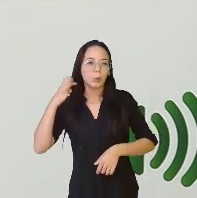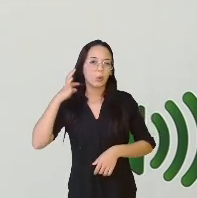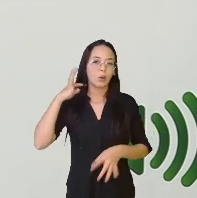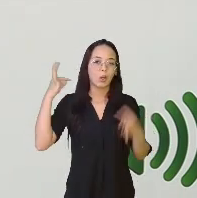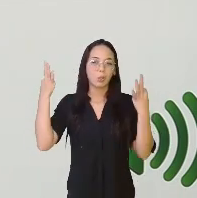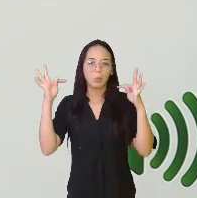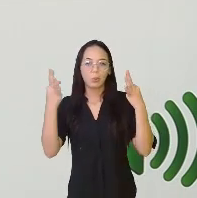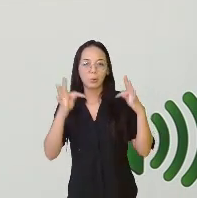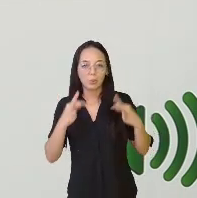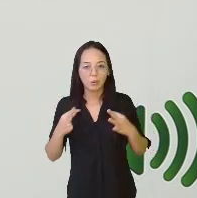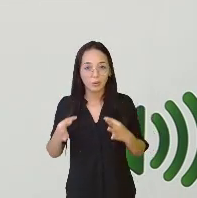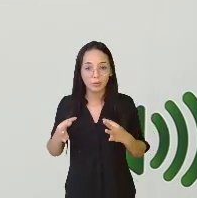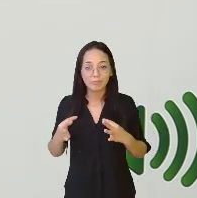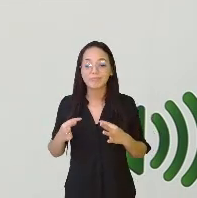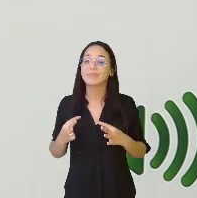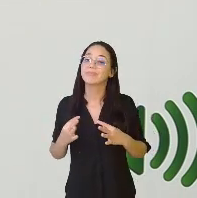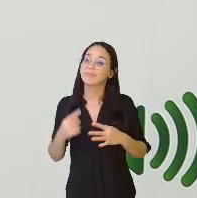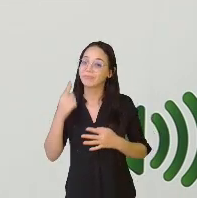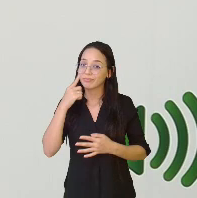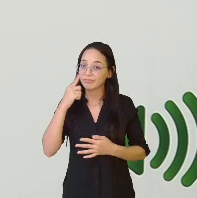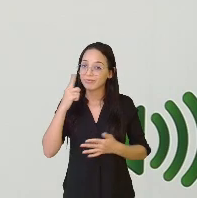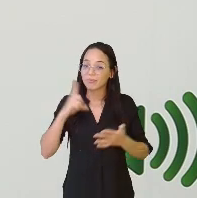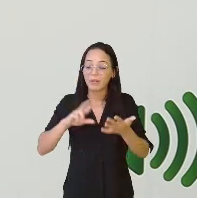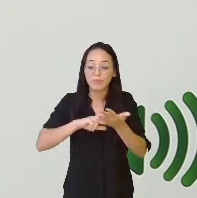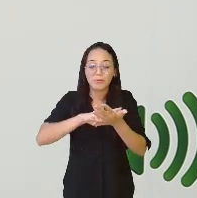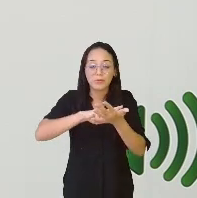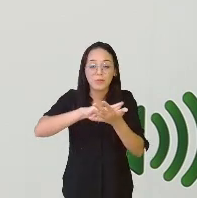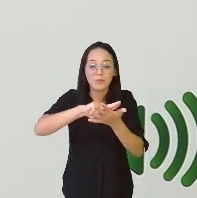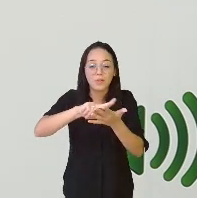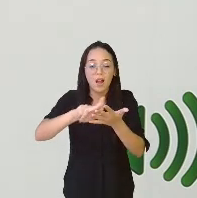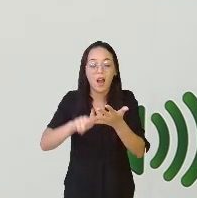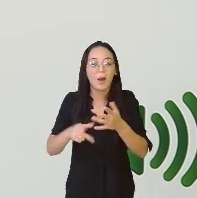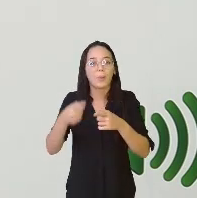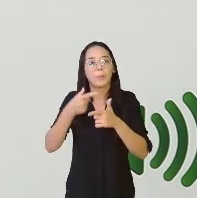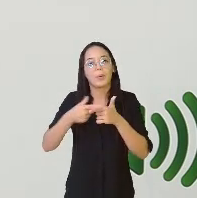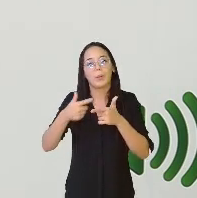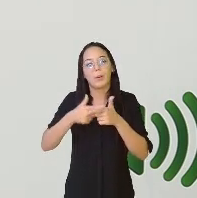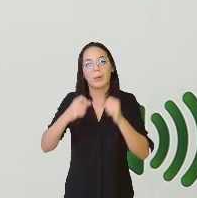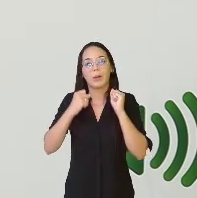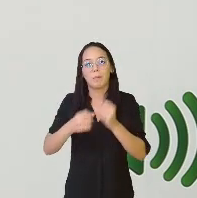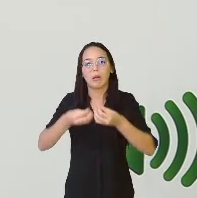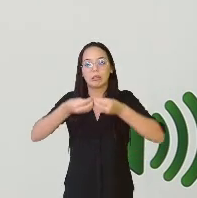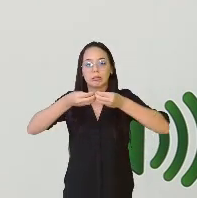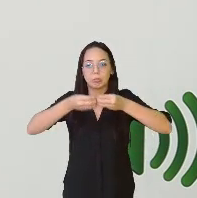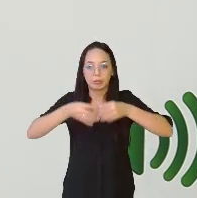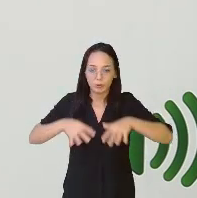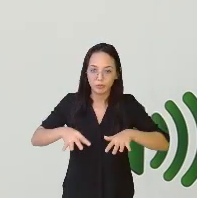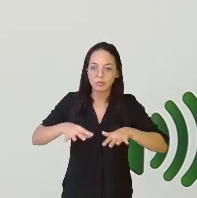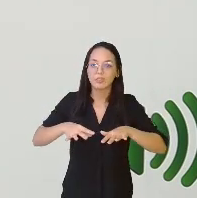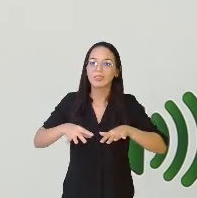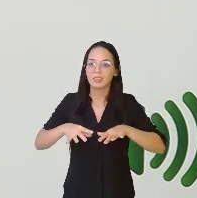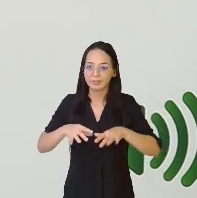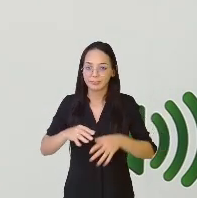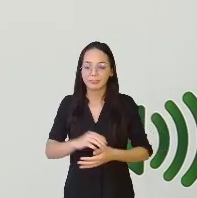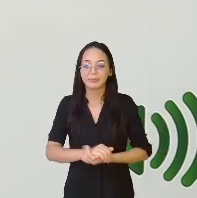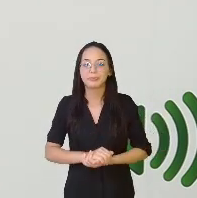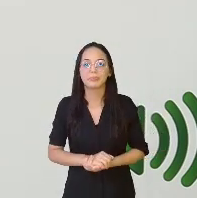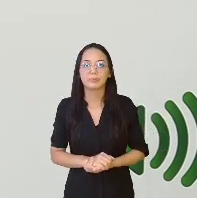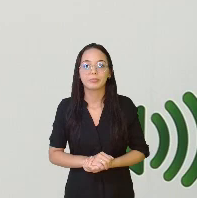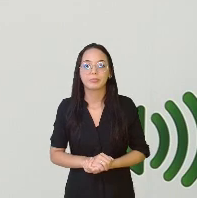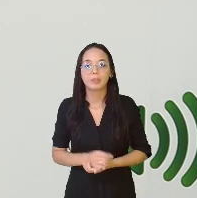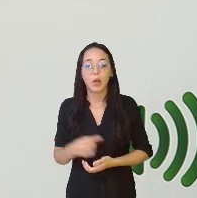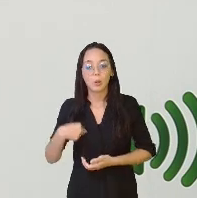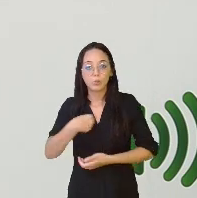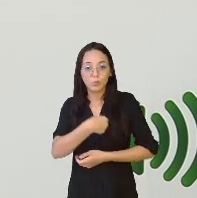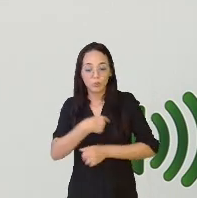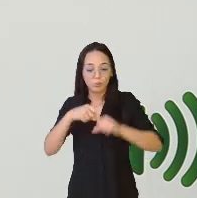pescoço? A gente tem vários problemas que podem prejudicar, que podem ser prejudiciais ao